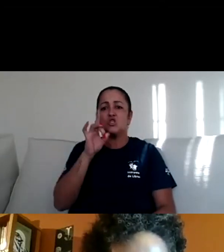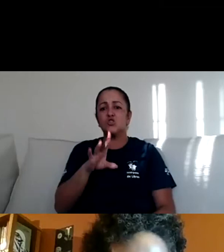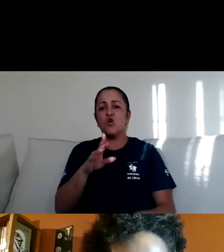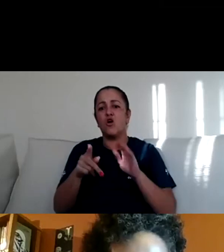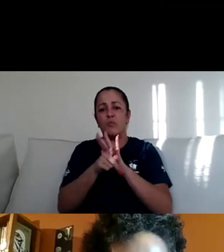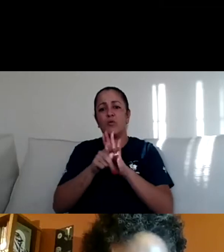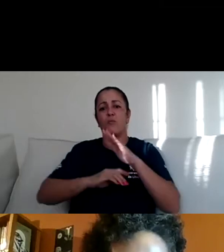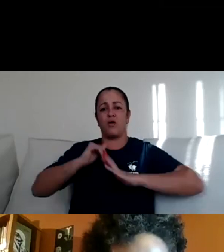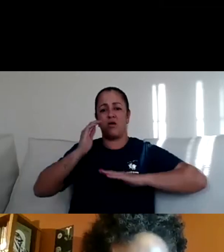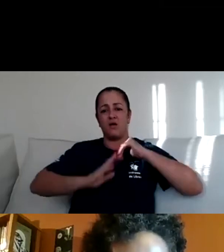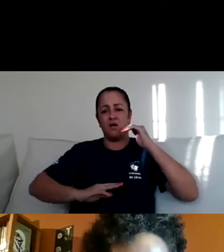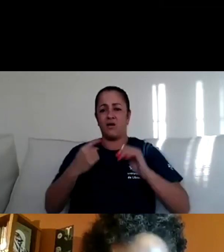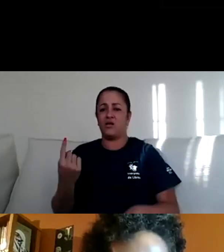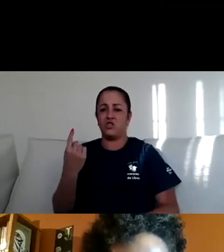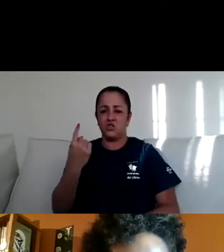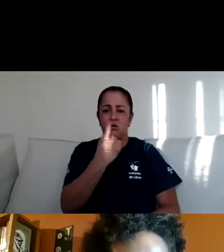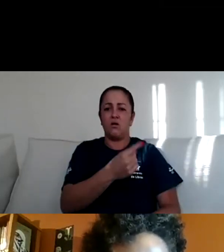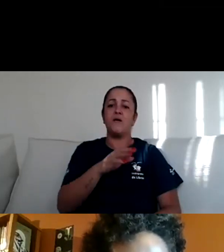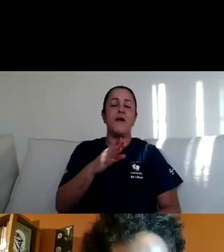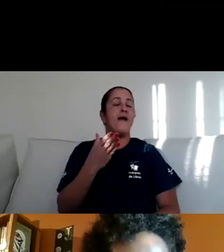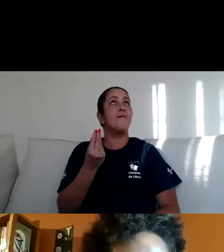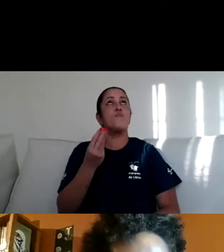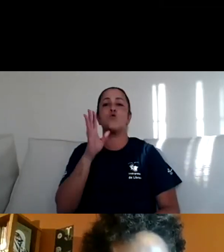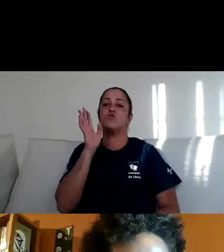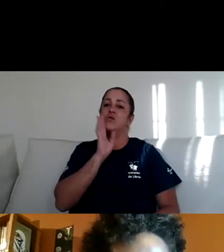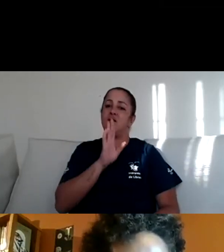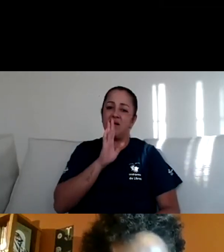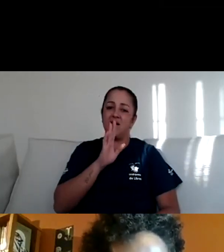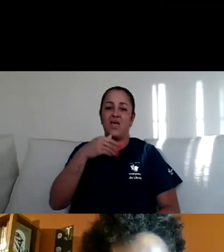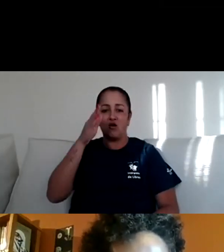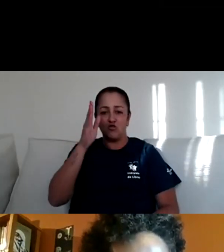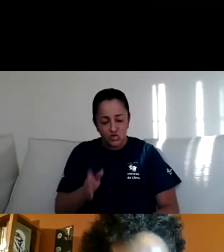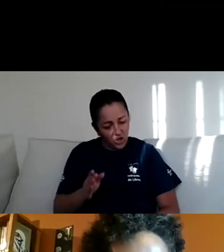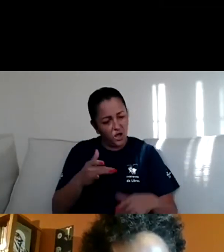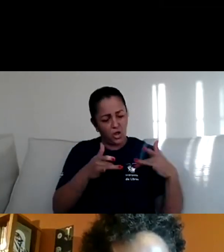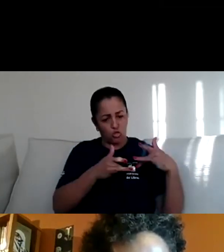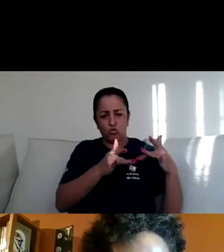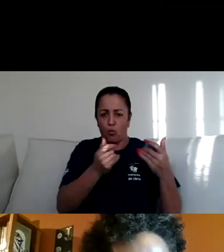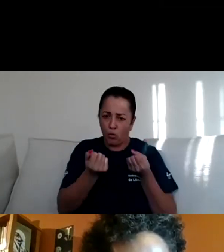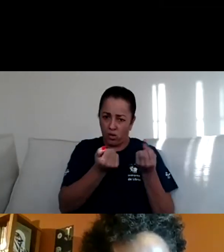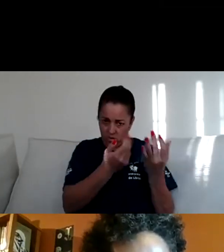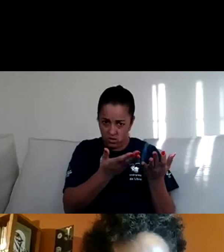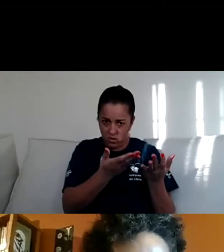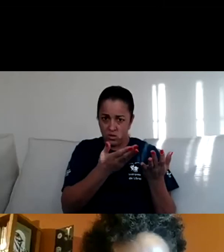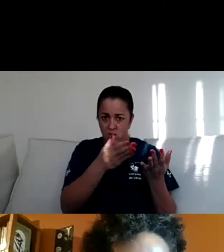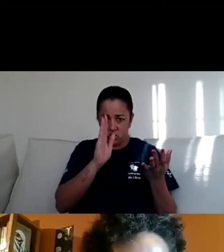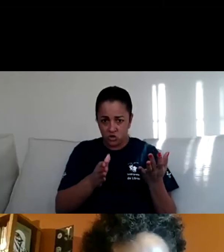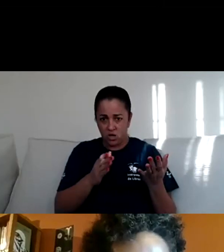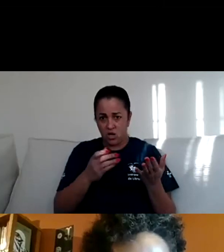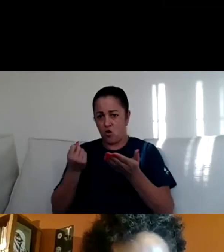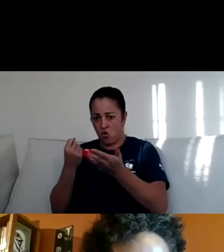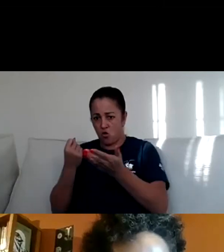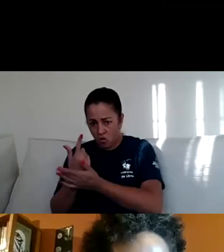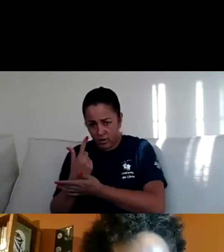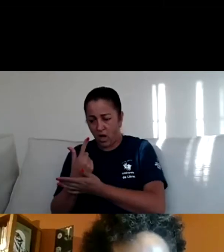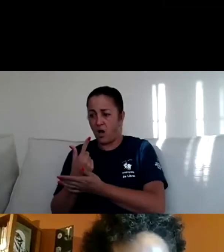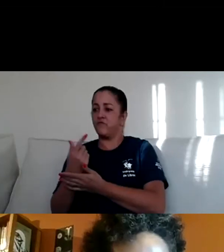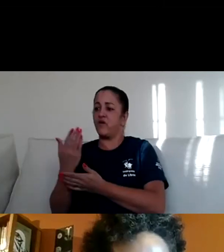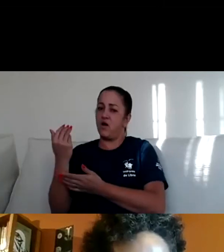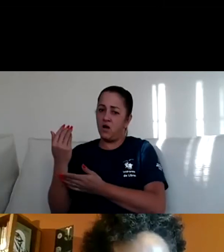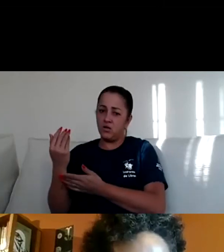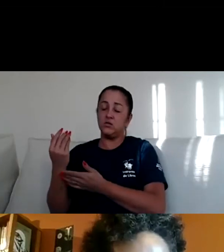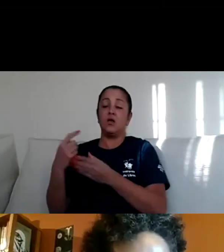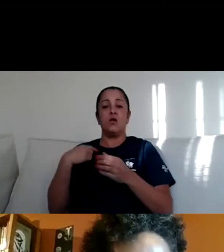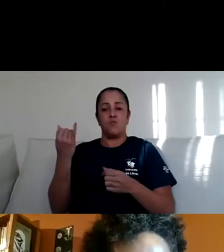iniciativa individual. É legal, eu mesmo já doei muitos livros de autoras negras que eu comprava nos eventos, que eu achava